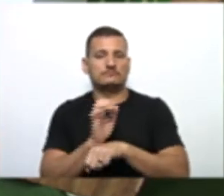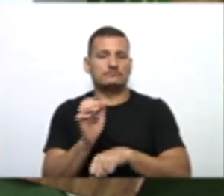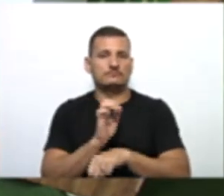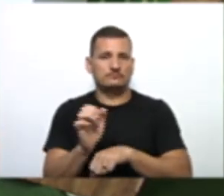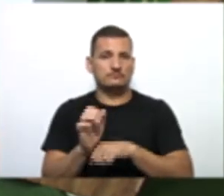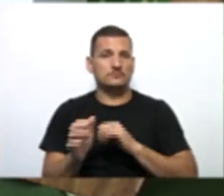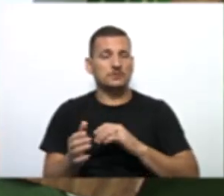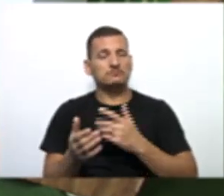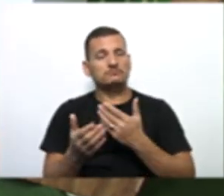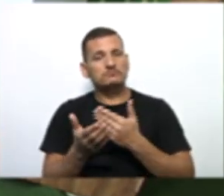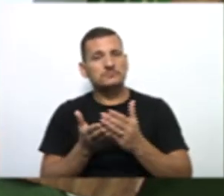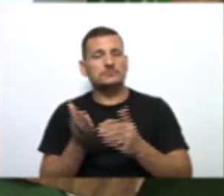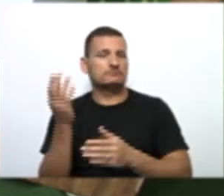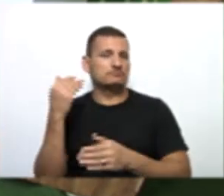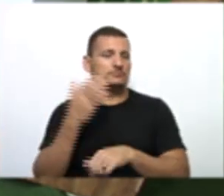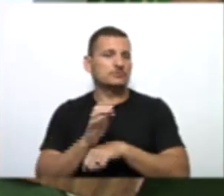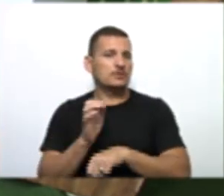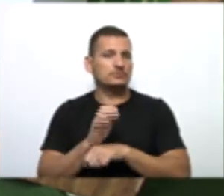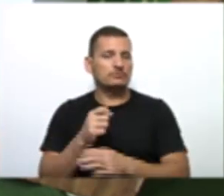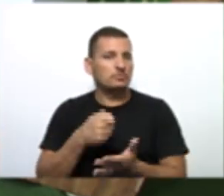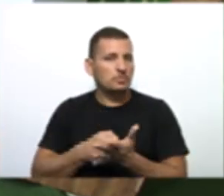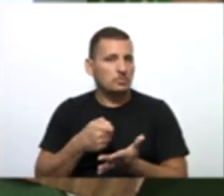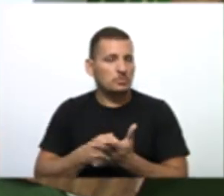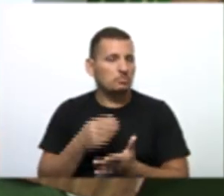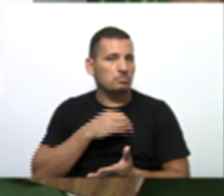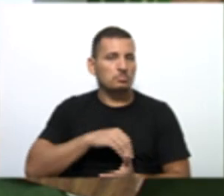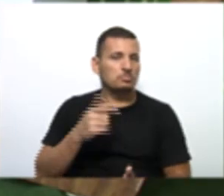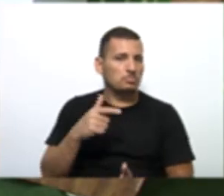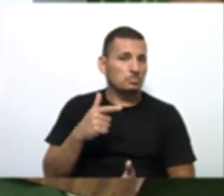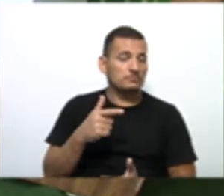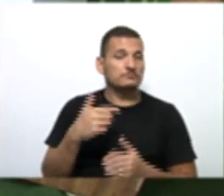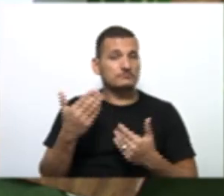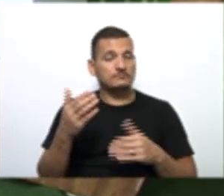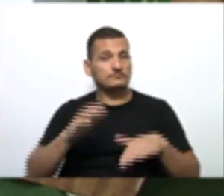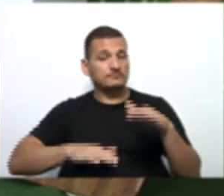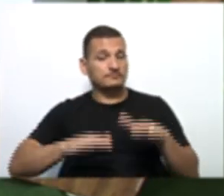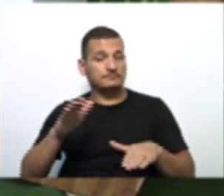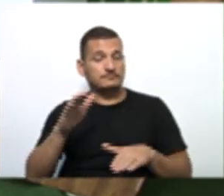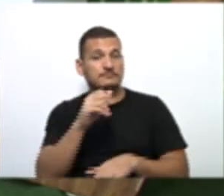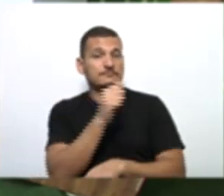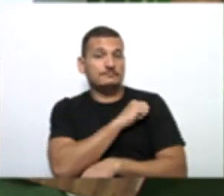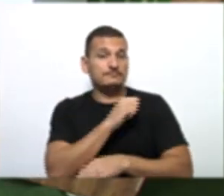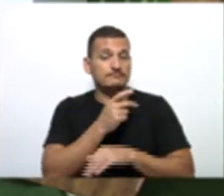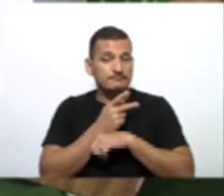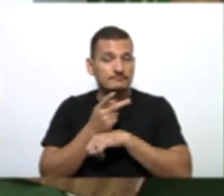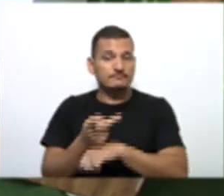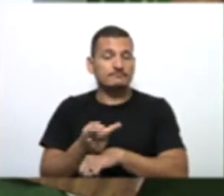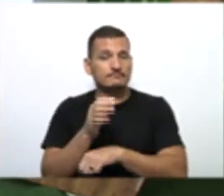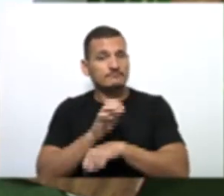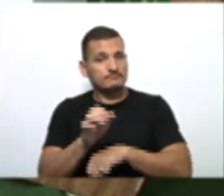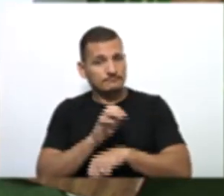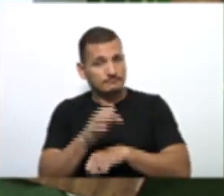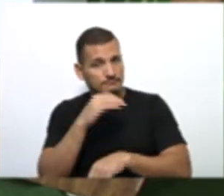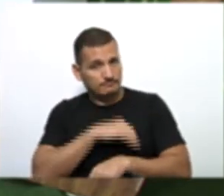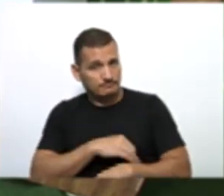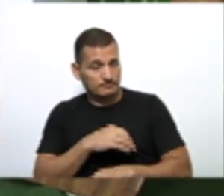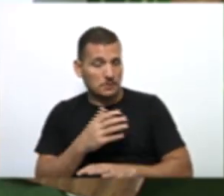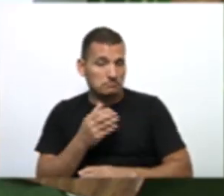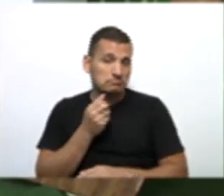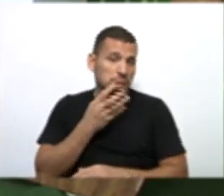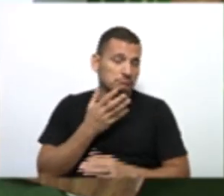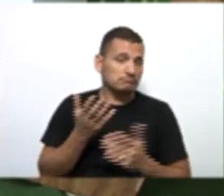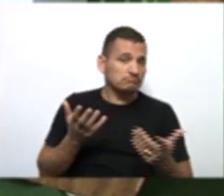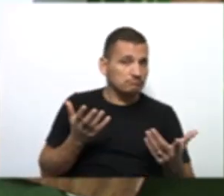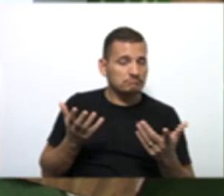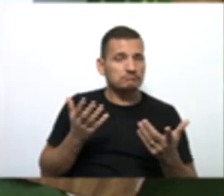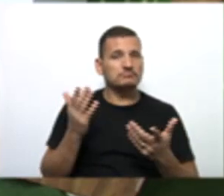não remunerado. O estágio obrigatório. Então, às vezes, os alunos eles procuram o estágio remunerado, e é bom, né, professor? Quem não quer o estágio